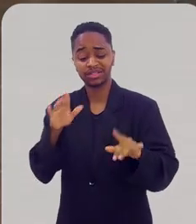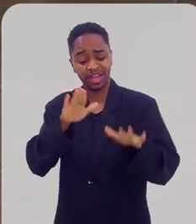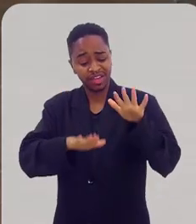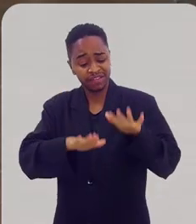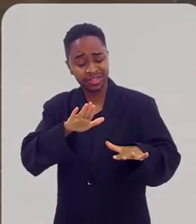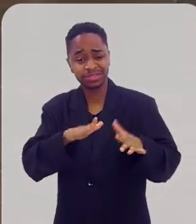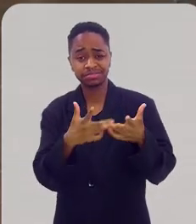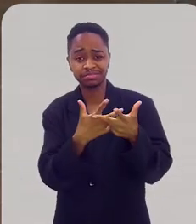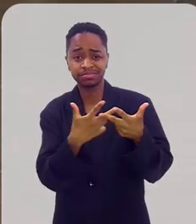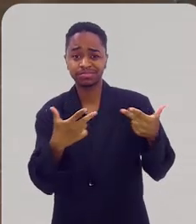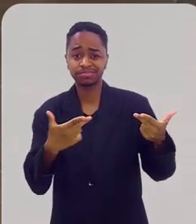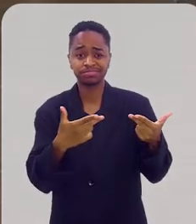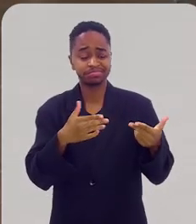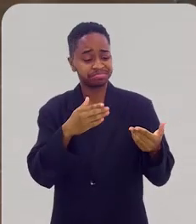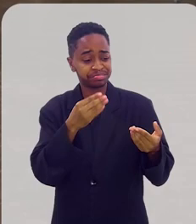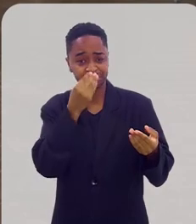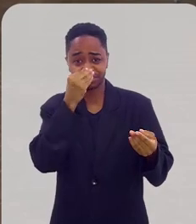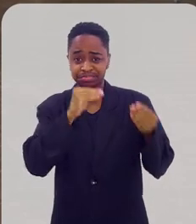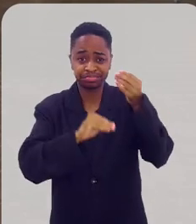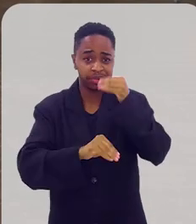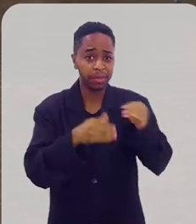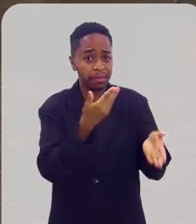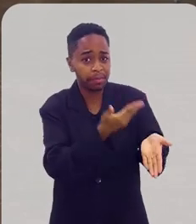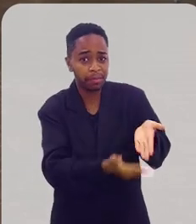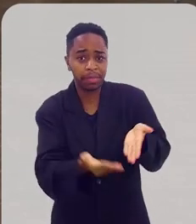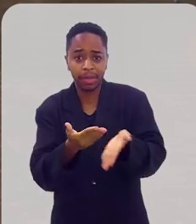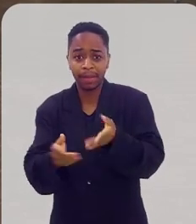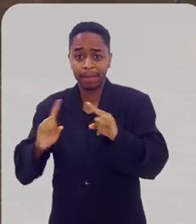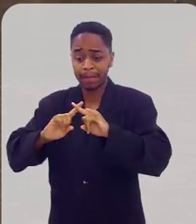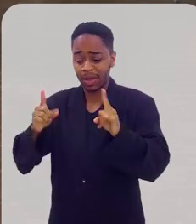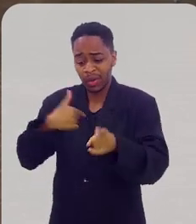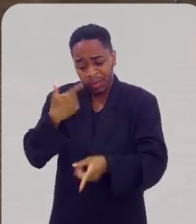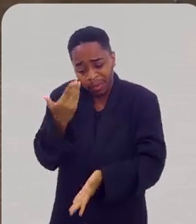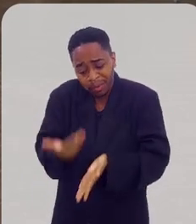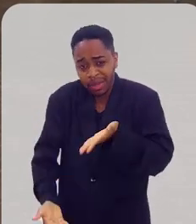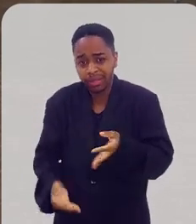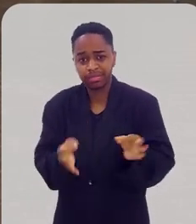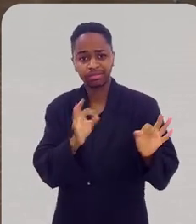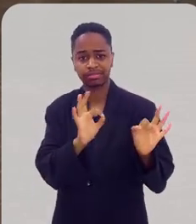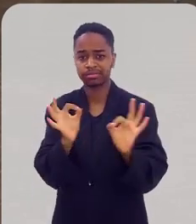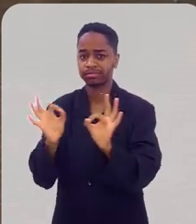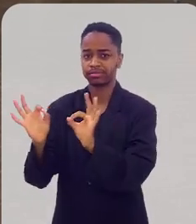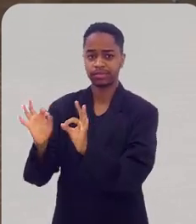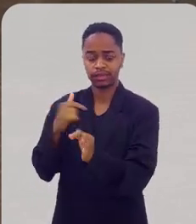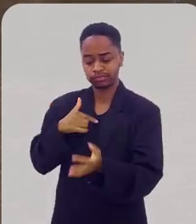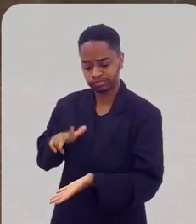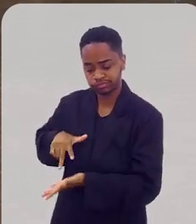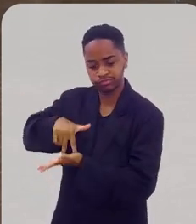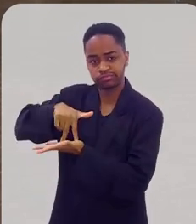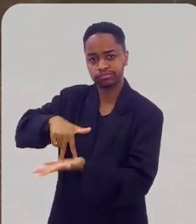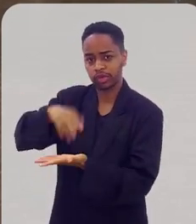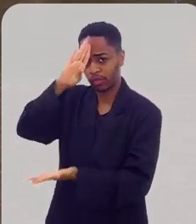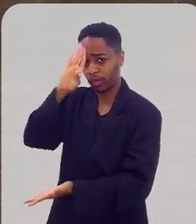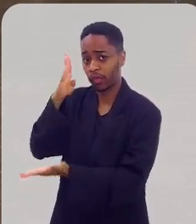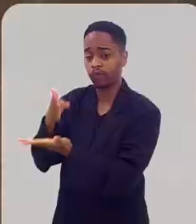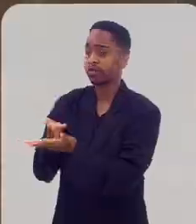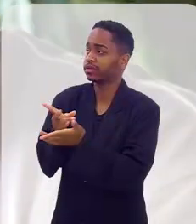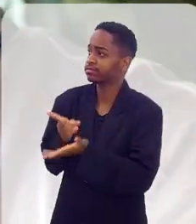não vai bem, não desse gigante eu não vou virar refém. Eu vou